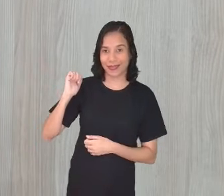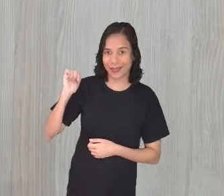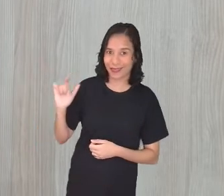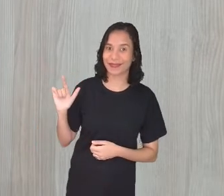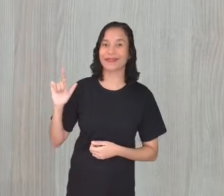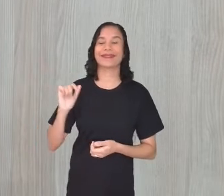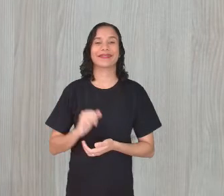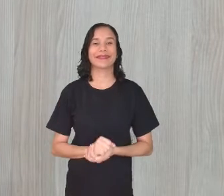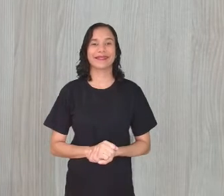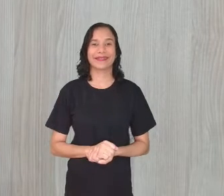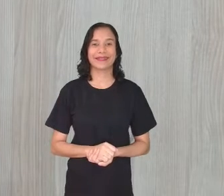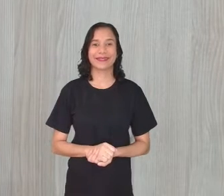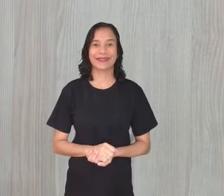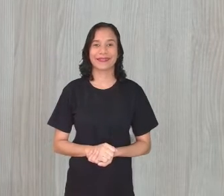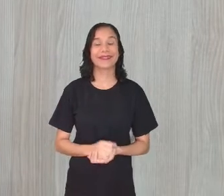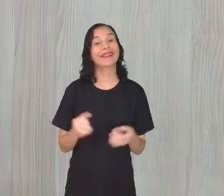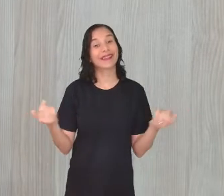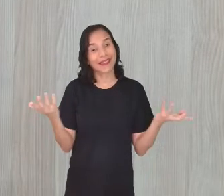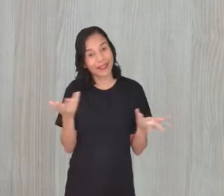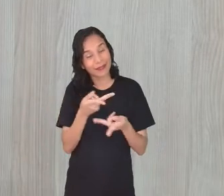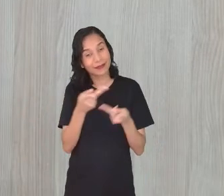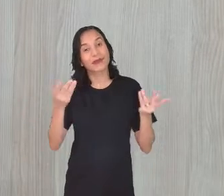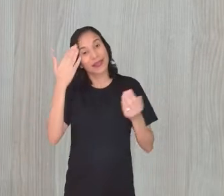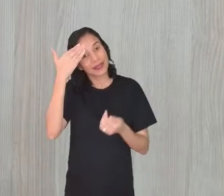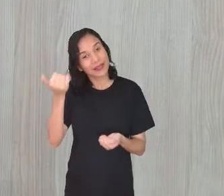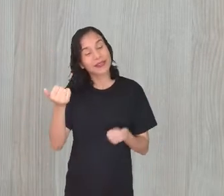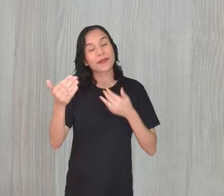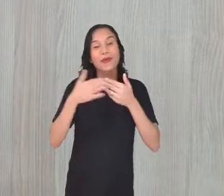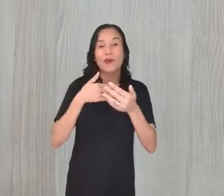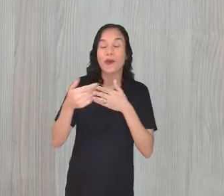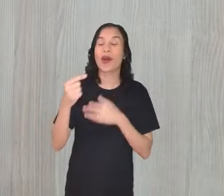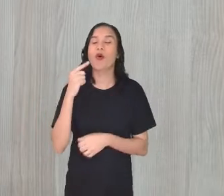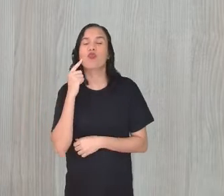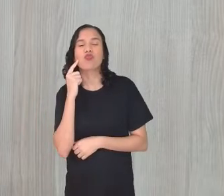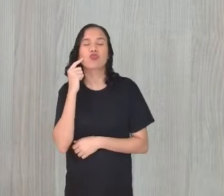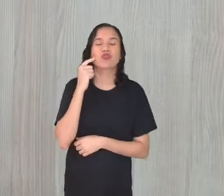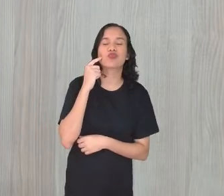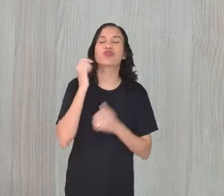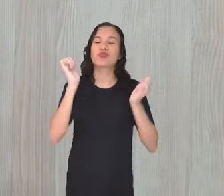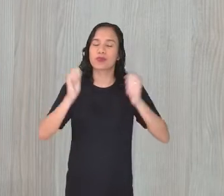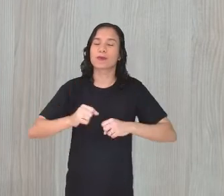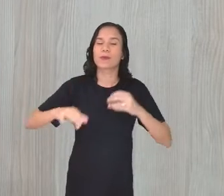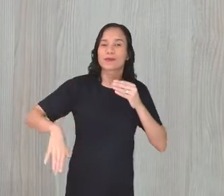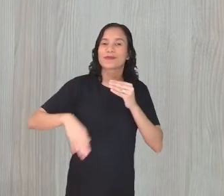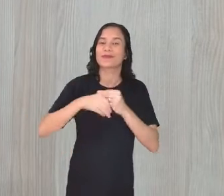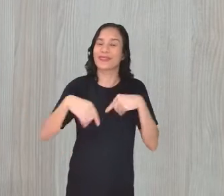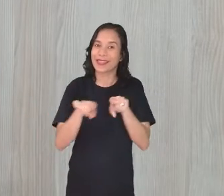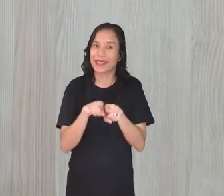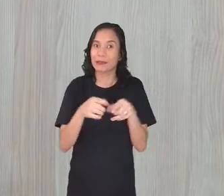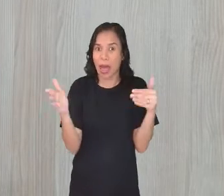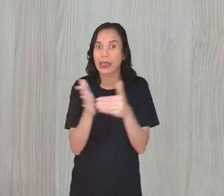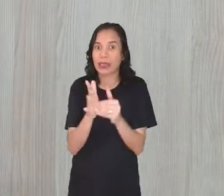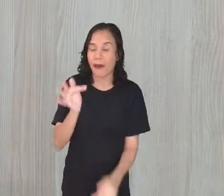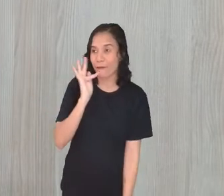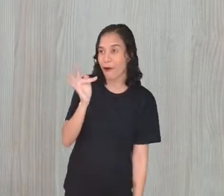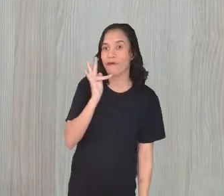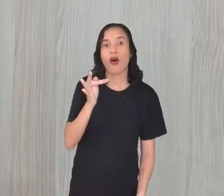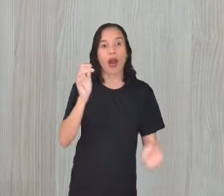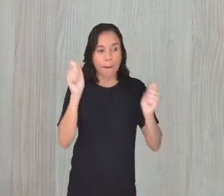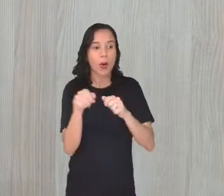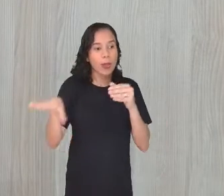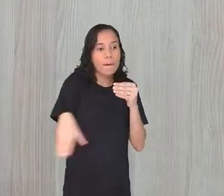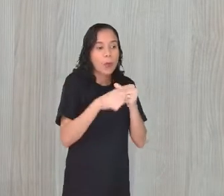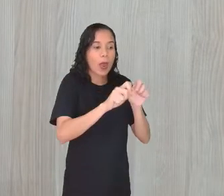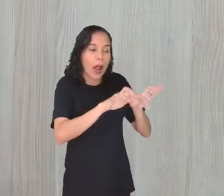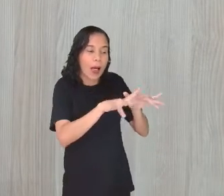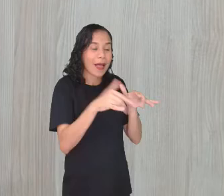azul. Então, como vocês sabem, qualquer dúvida, qualquer comentário, qualquer elogio, qualquer fofoca, joga aqui no chat